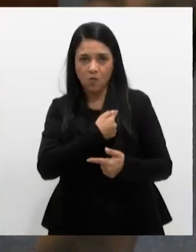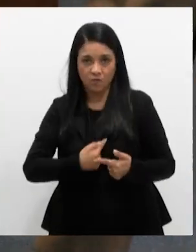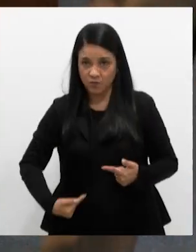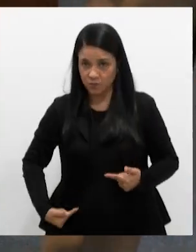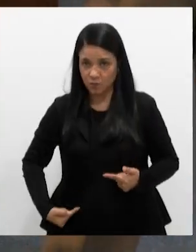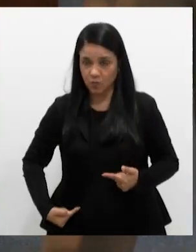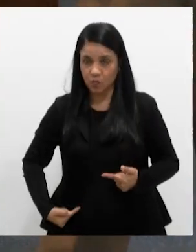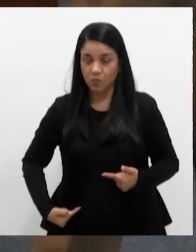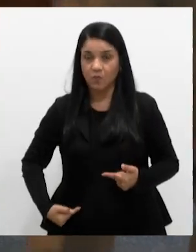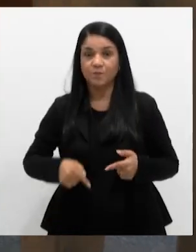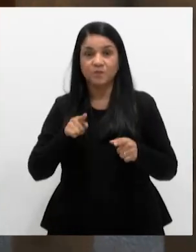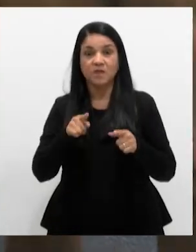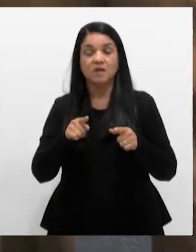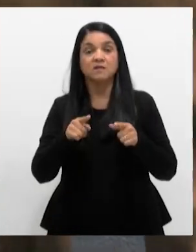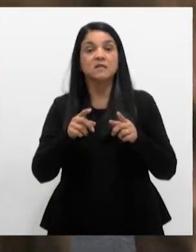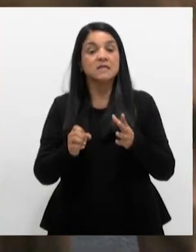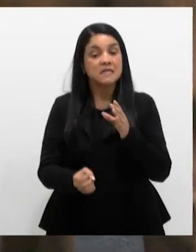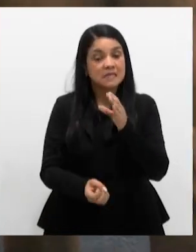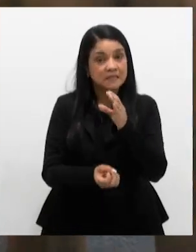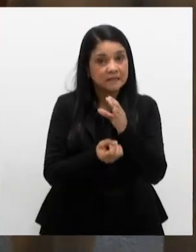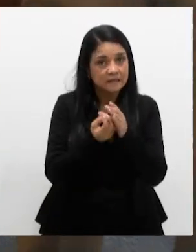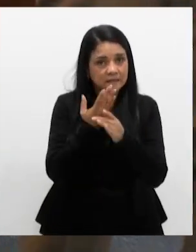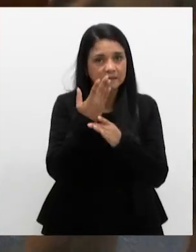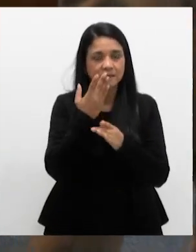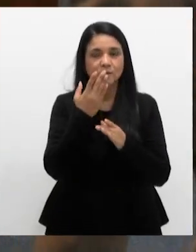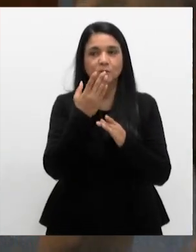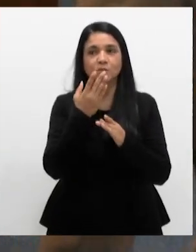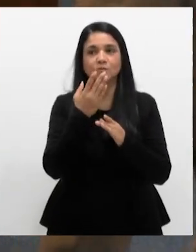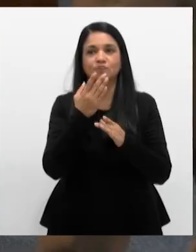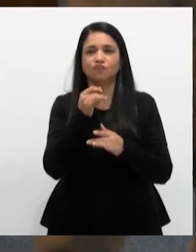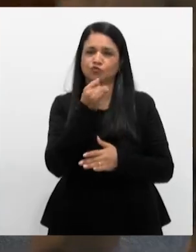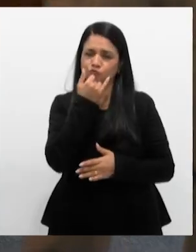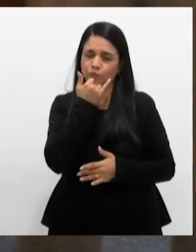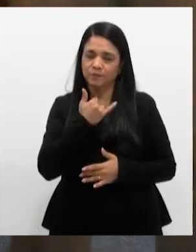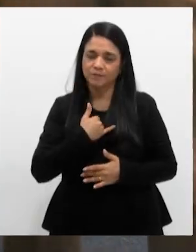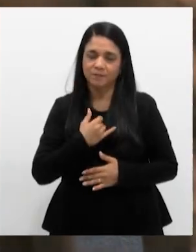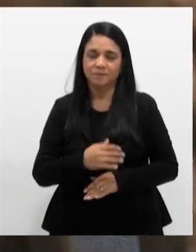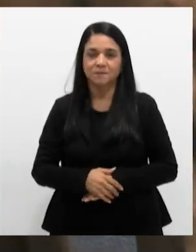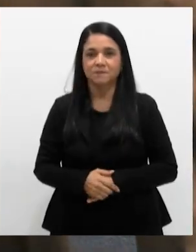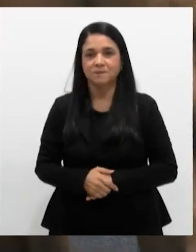título. Dispõe sobre a criação... desculpe.